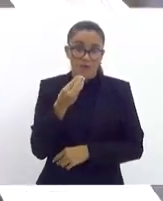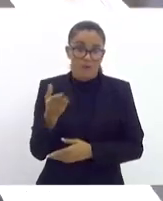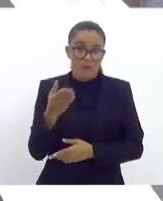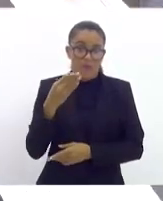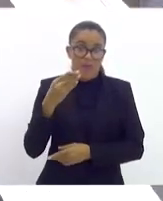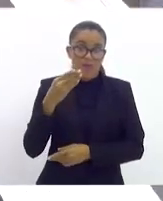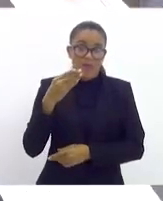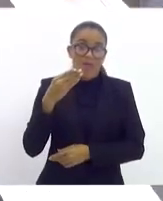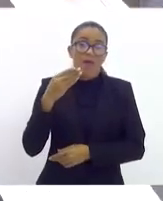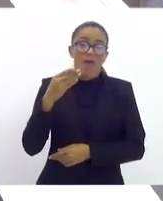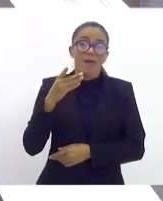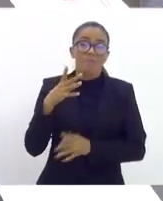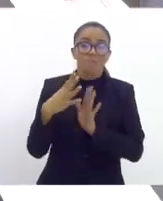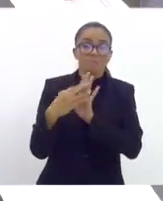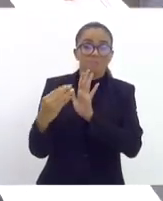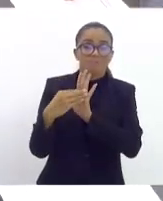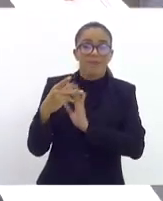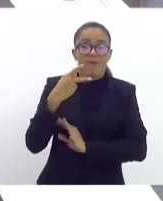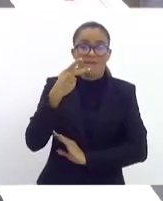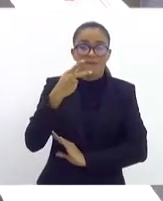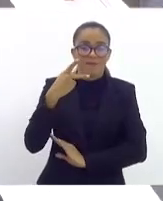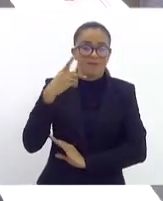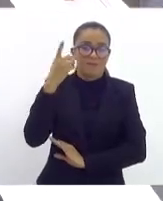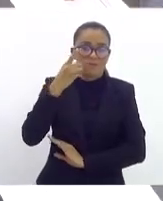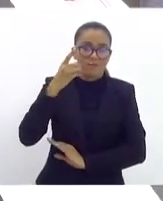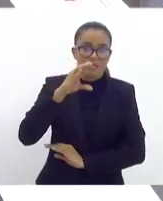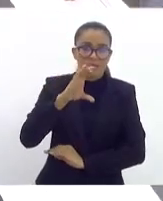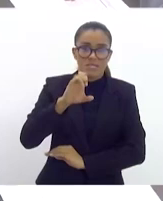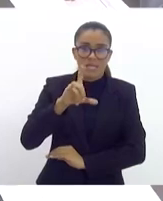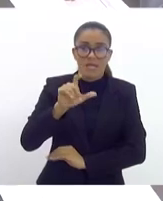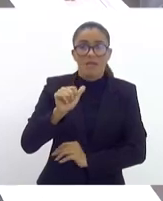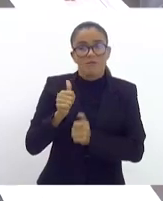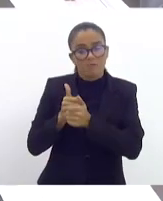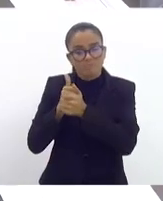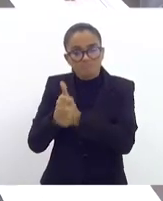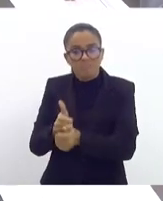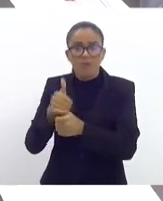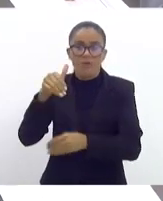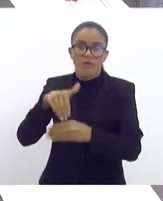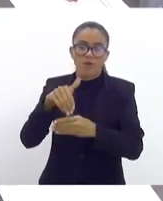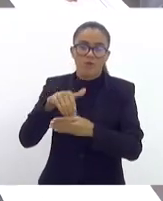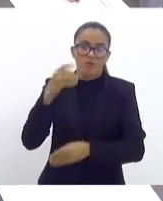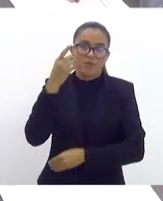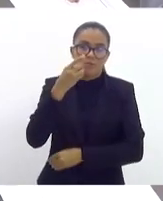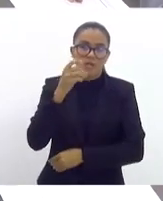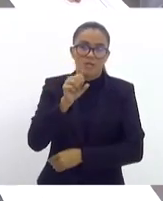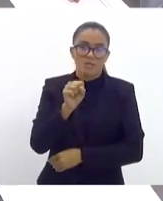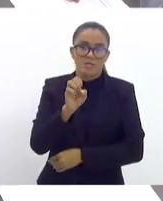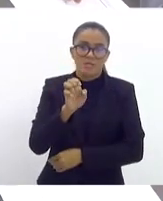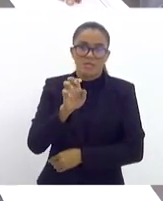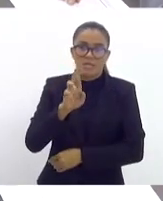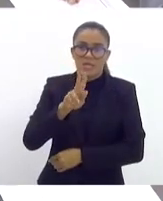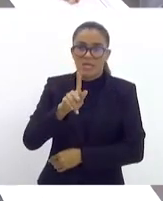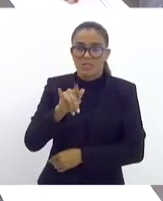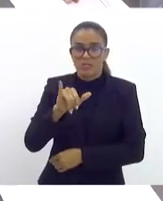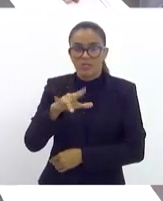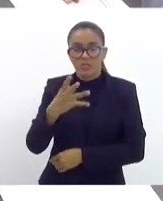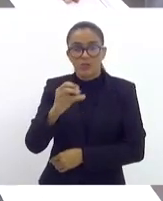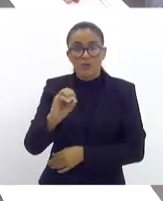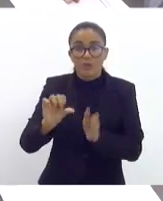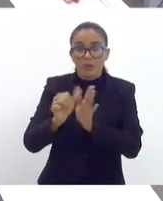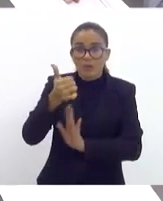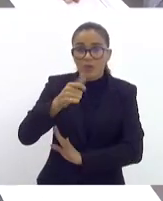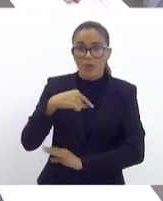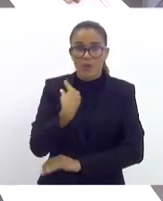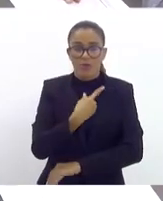meu voto acompanhando o relatório original Doutor Serginho pelo seguinte motivo primeiro deles é que nós